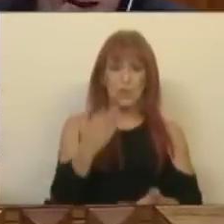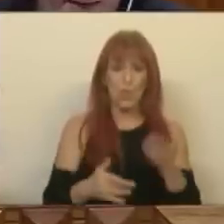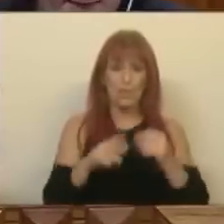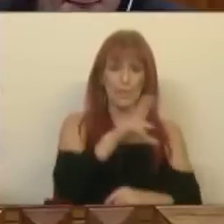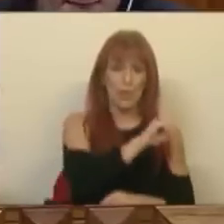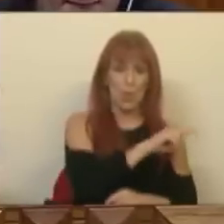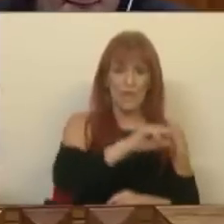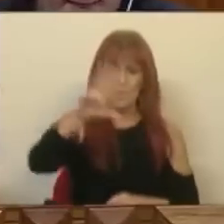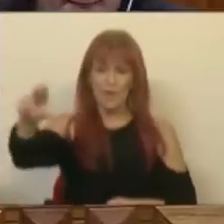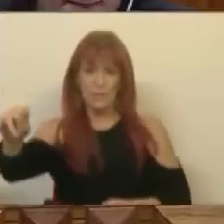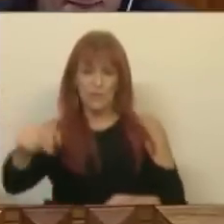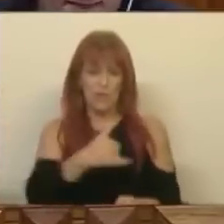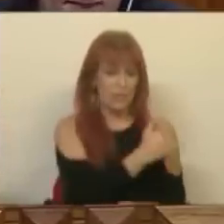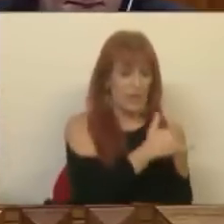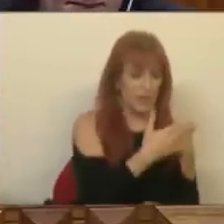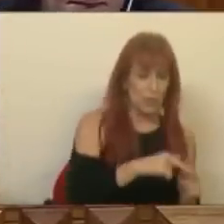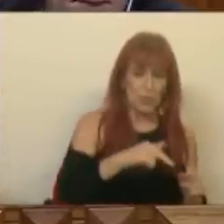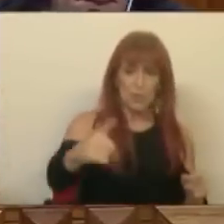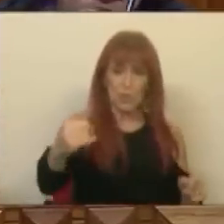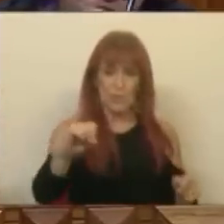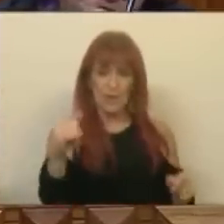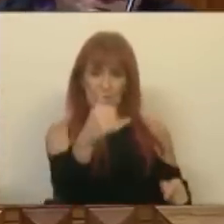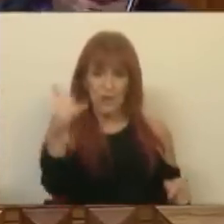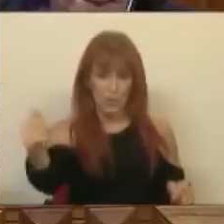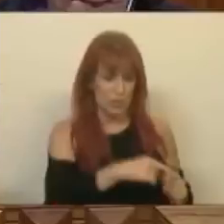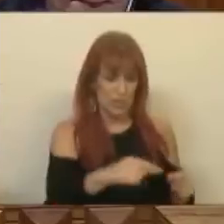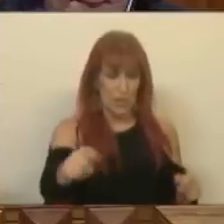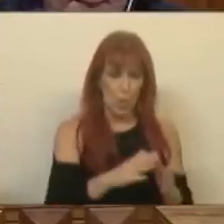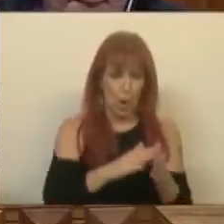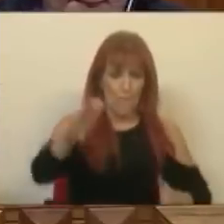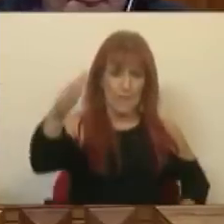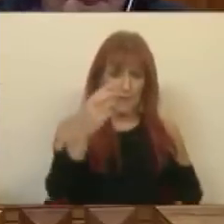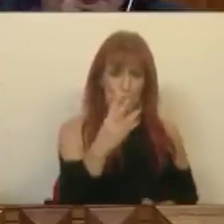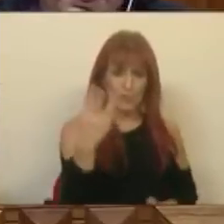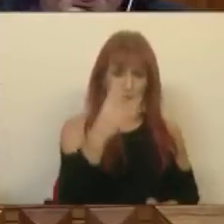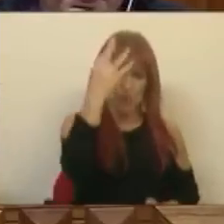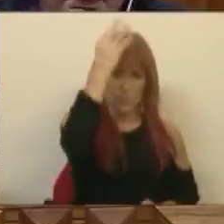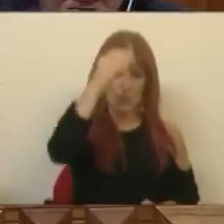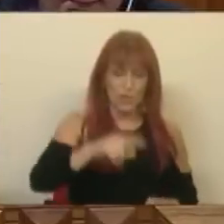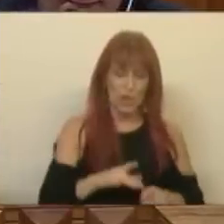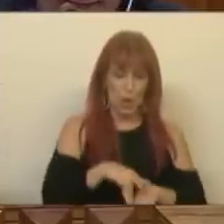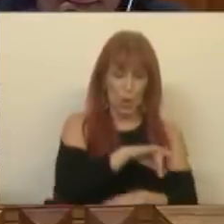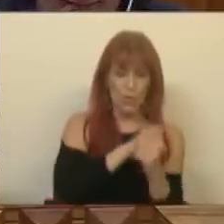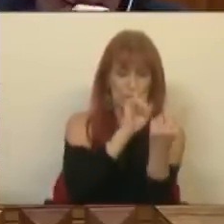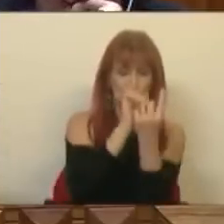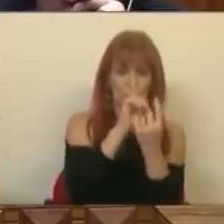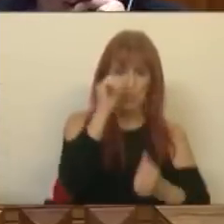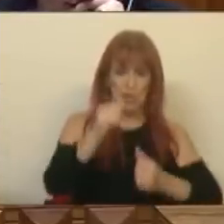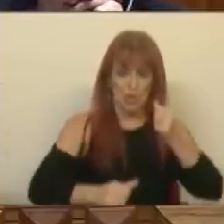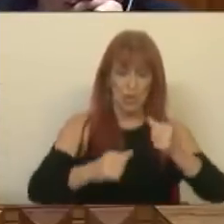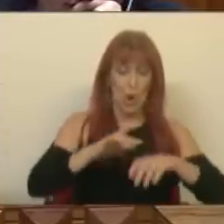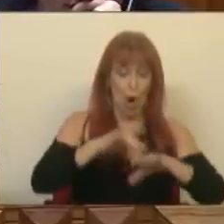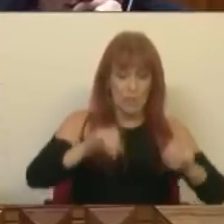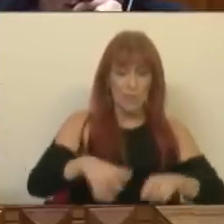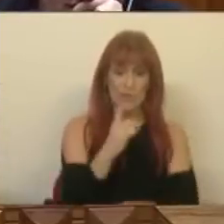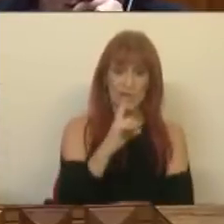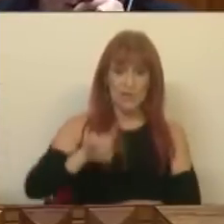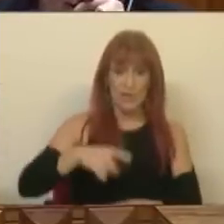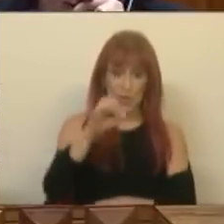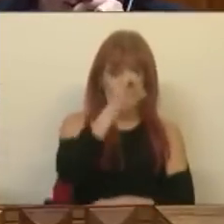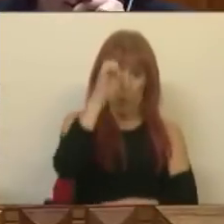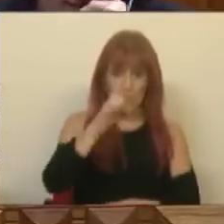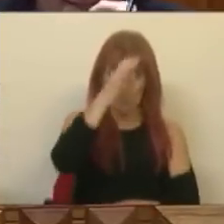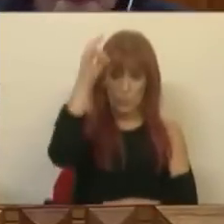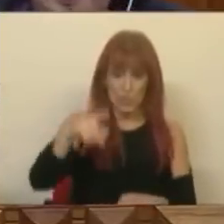novembro em novembro 21 com 22 tem um aumento de 3% nas consultas do hospitalares 6,8%